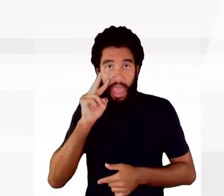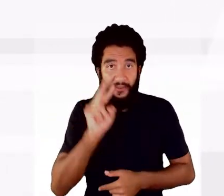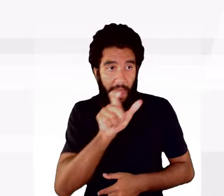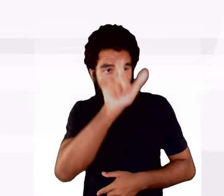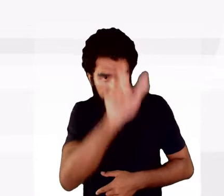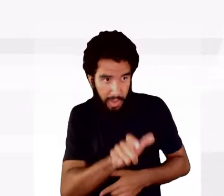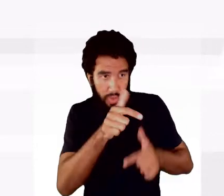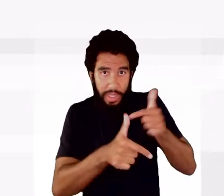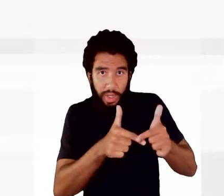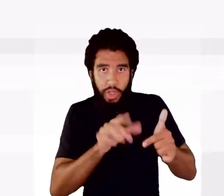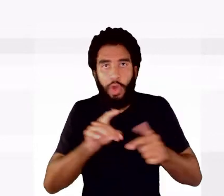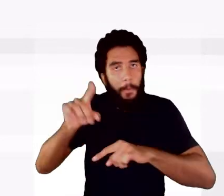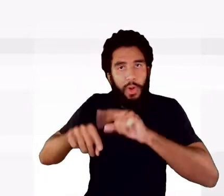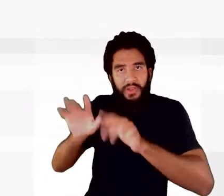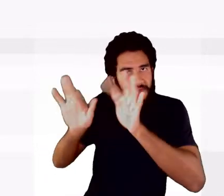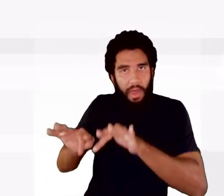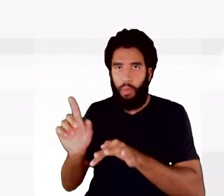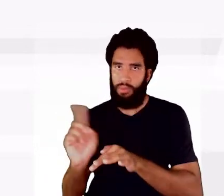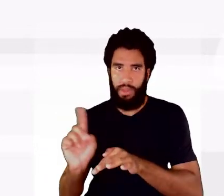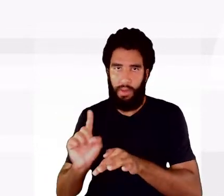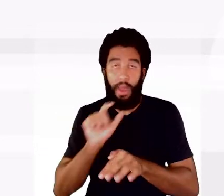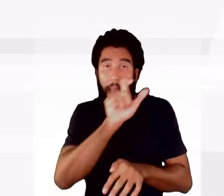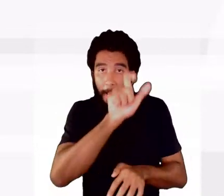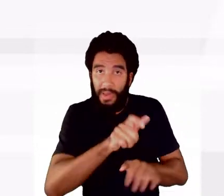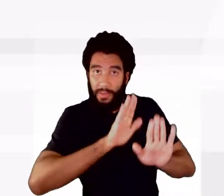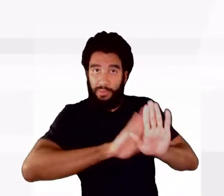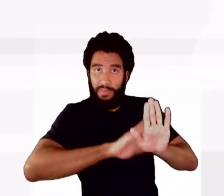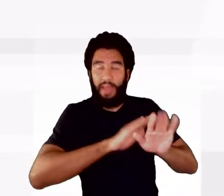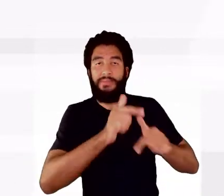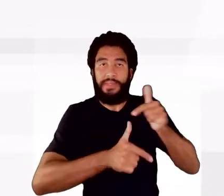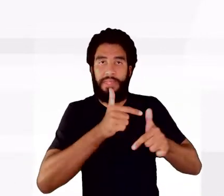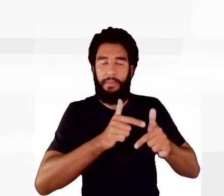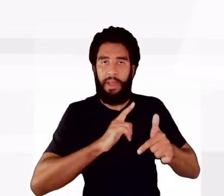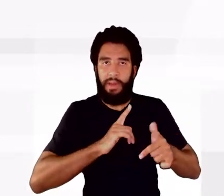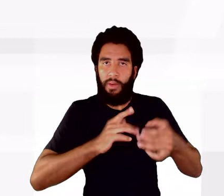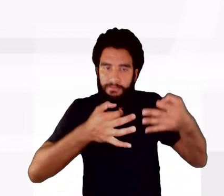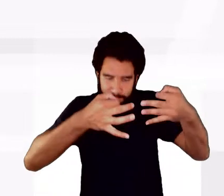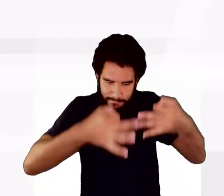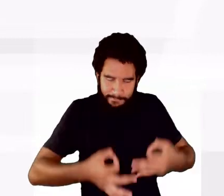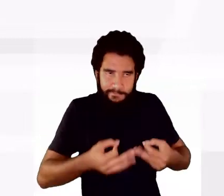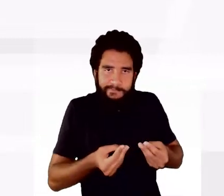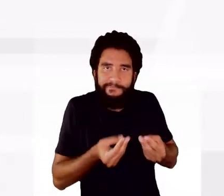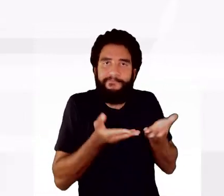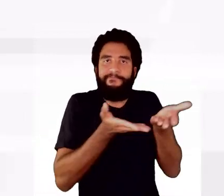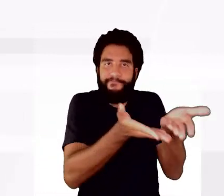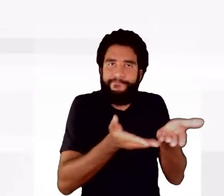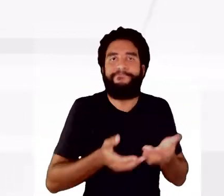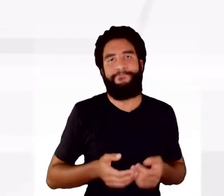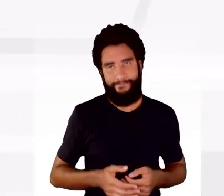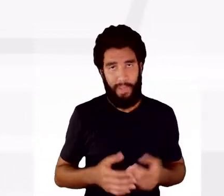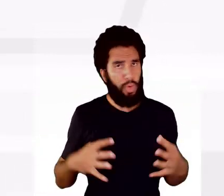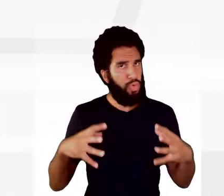É olhar para o trabalhador, não só para o produto final, mas aquele que produz. É produzir com dignidade,